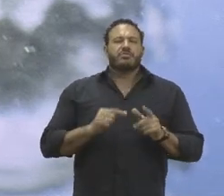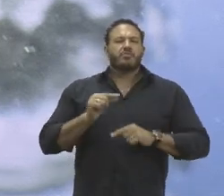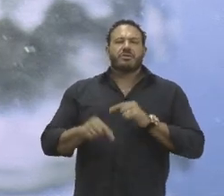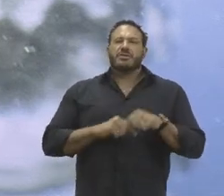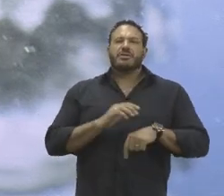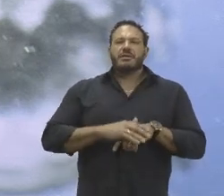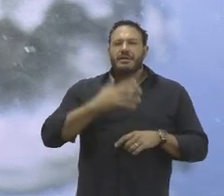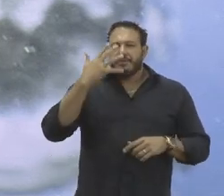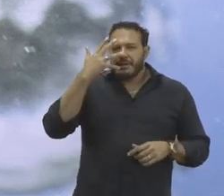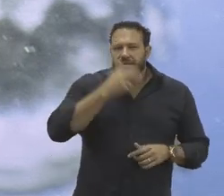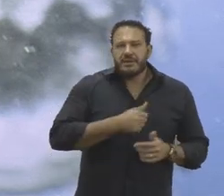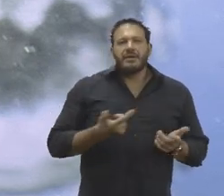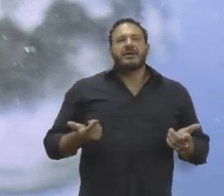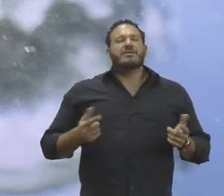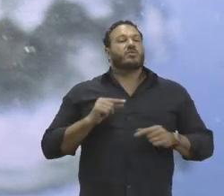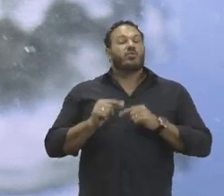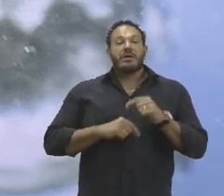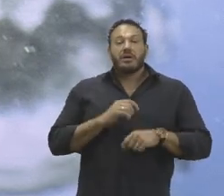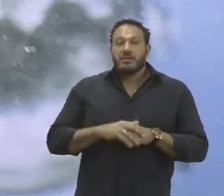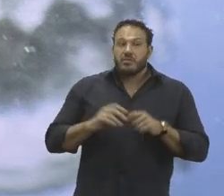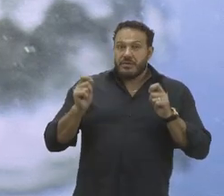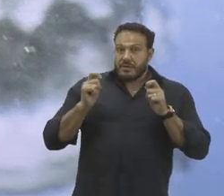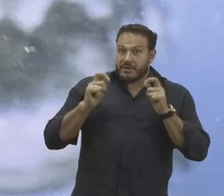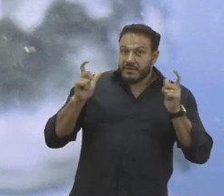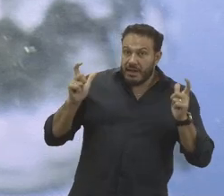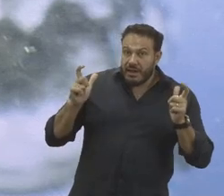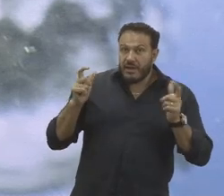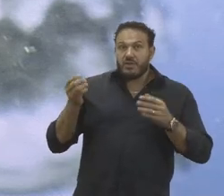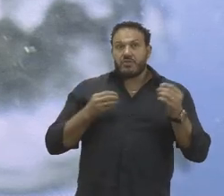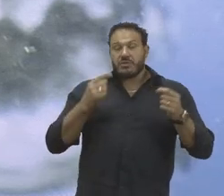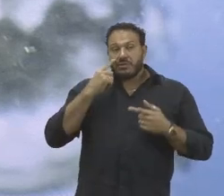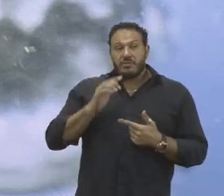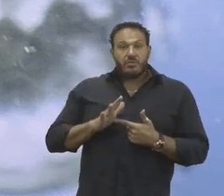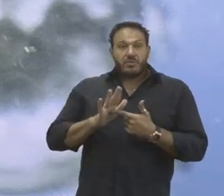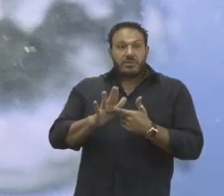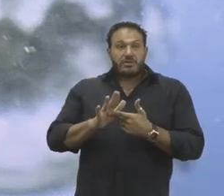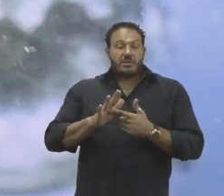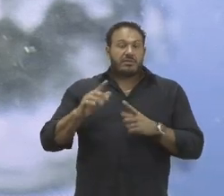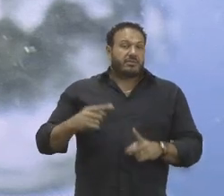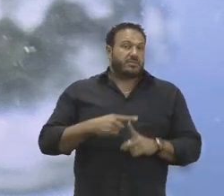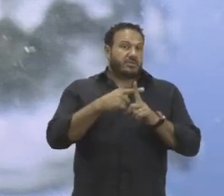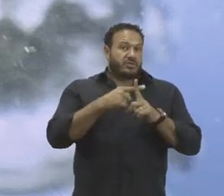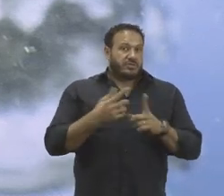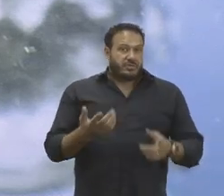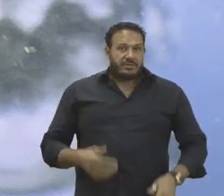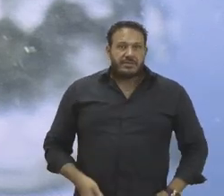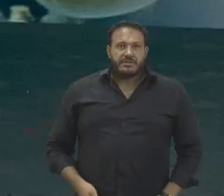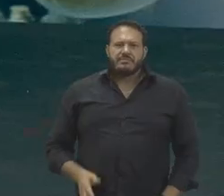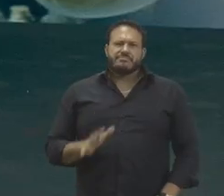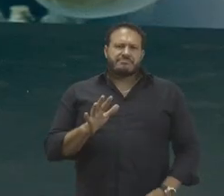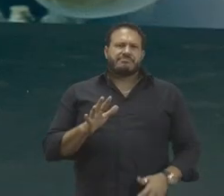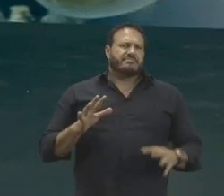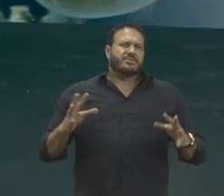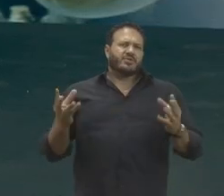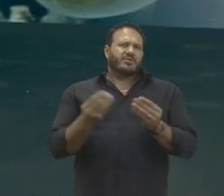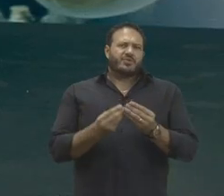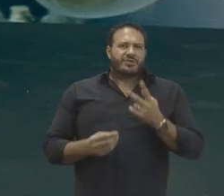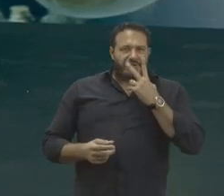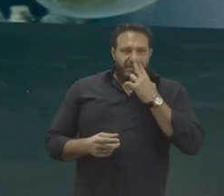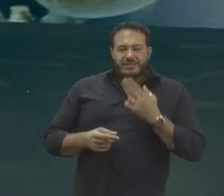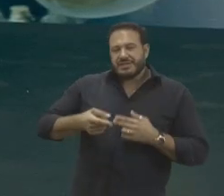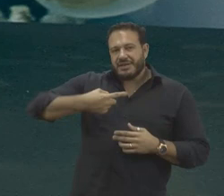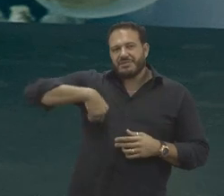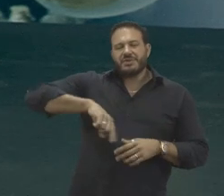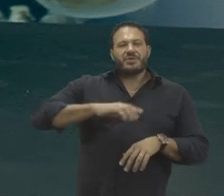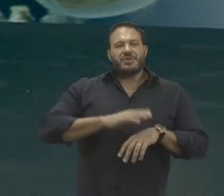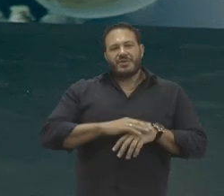Beleza então o quanto alertar o quanto mostrar o que é positivo ah total né Eu acho que cabe a nós o